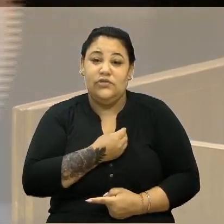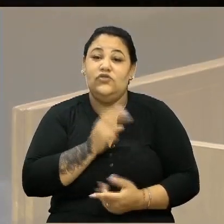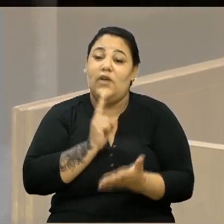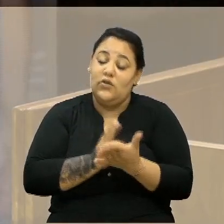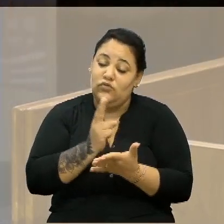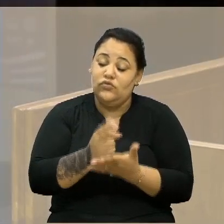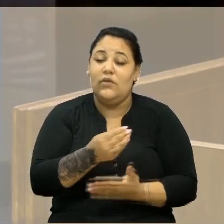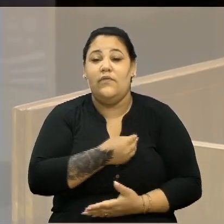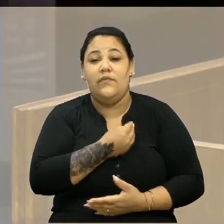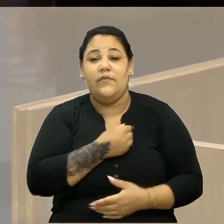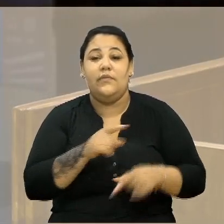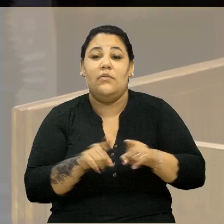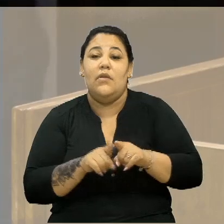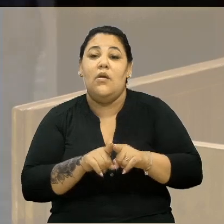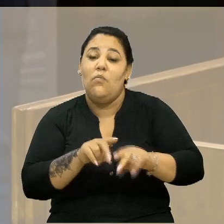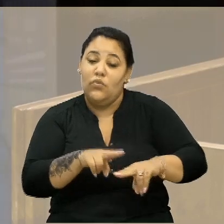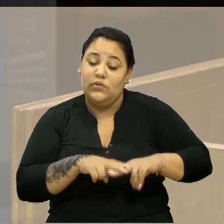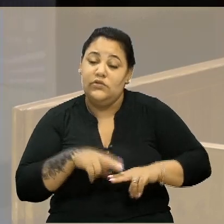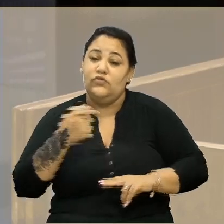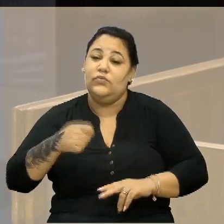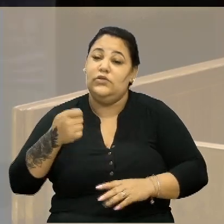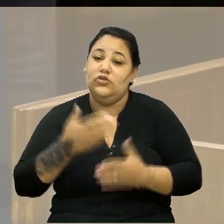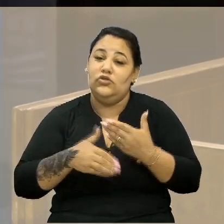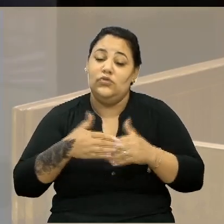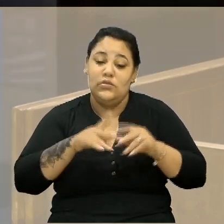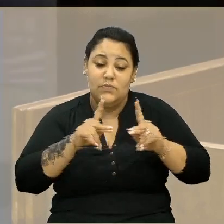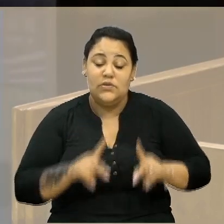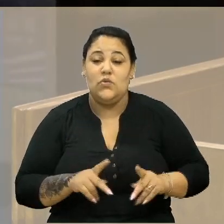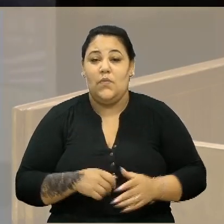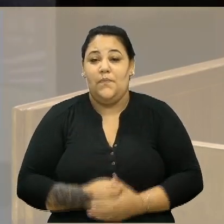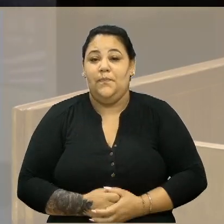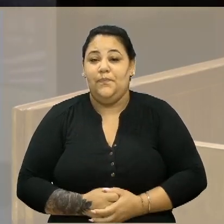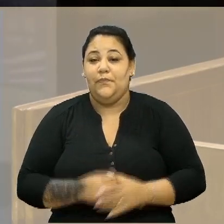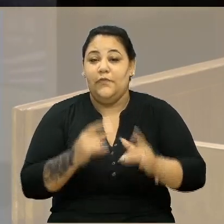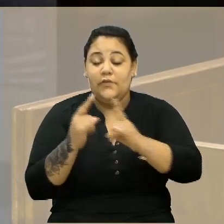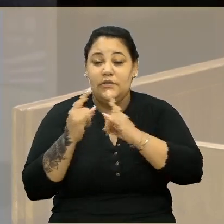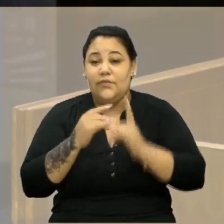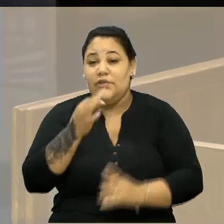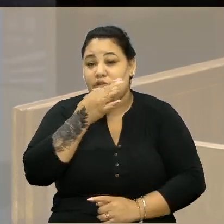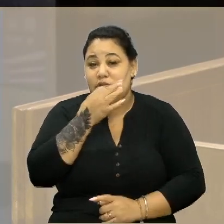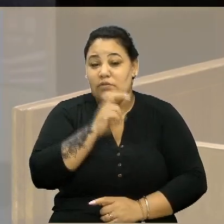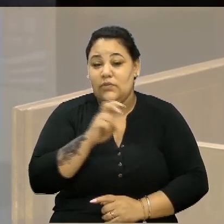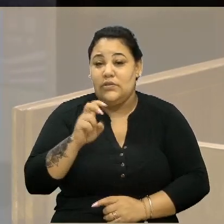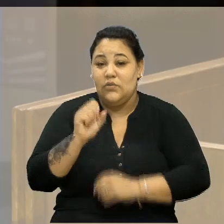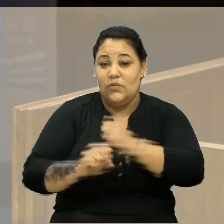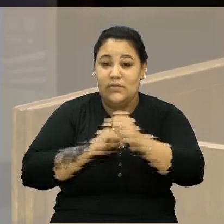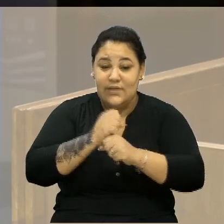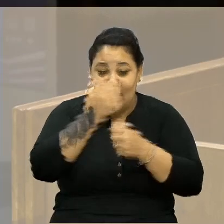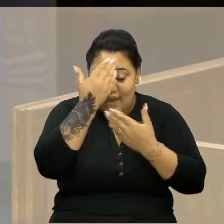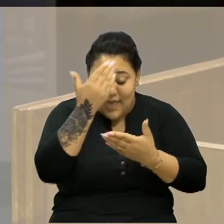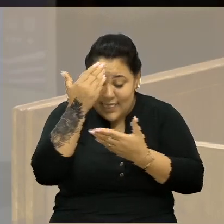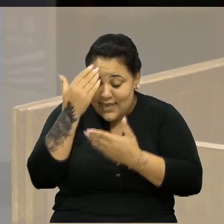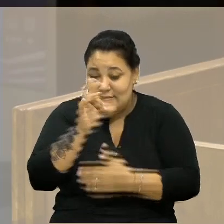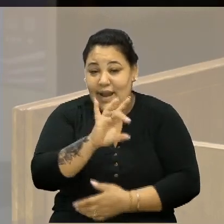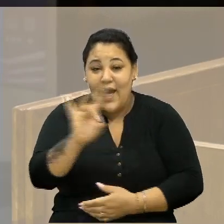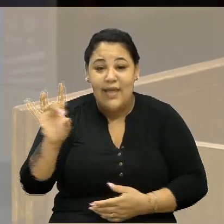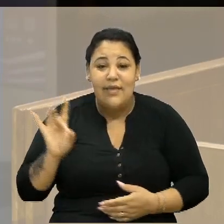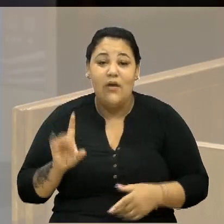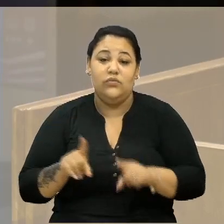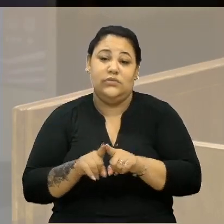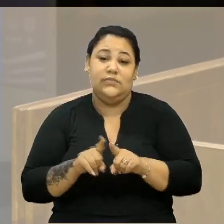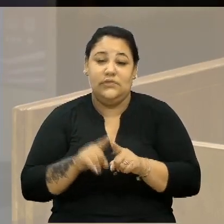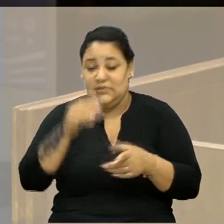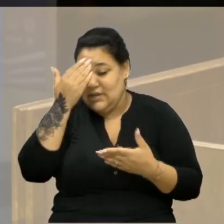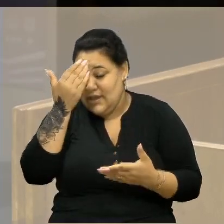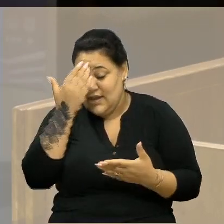vivendo, portanto, precisamos de todos vocês. Fundação Caxias, 55 anos, agradece a cada um de vocês, agradece